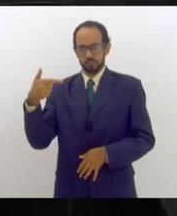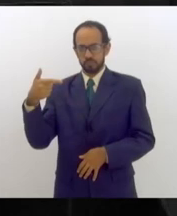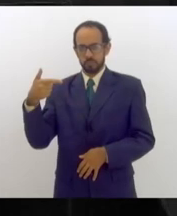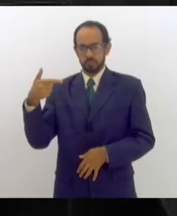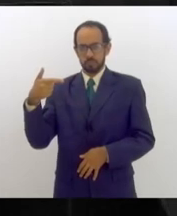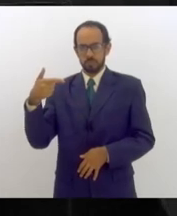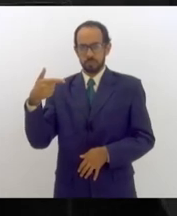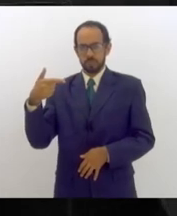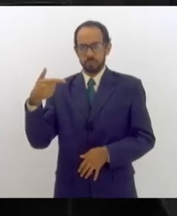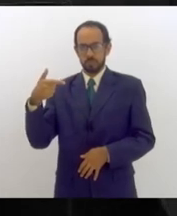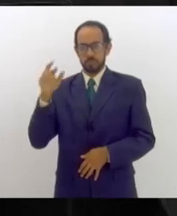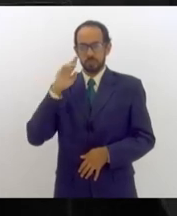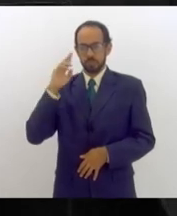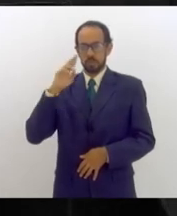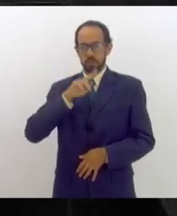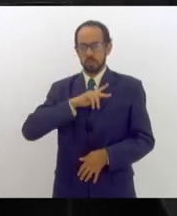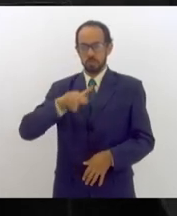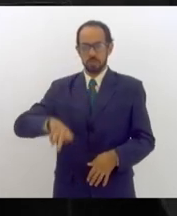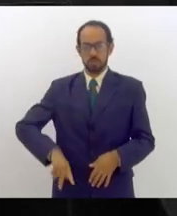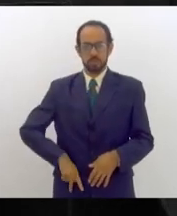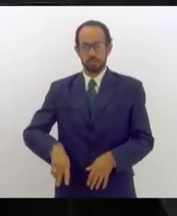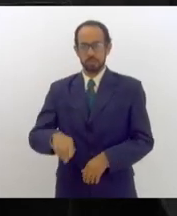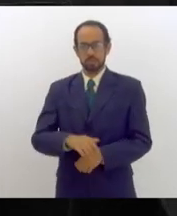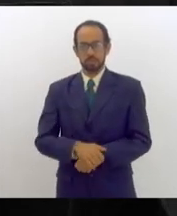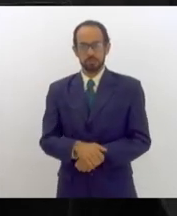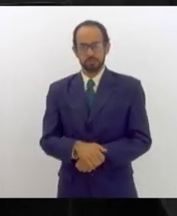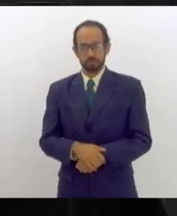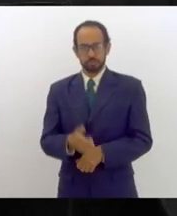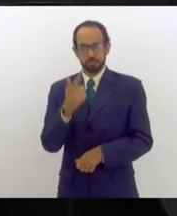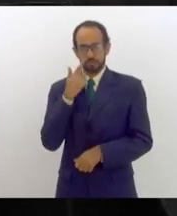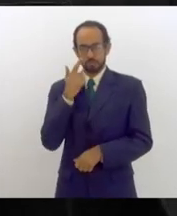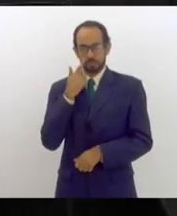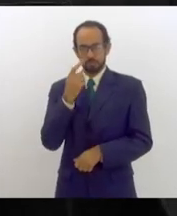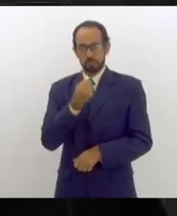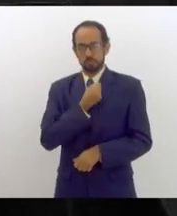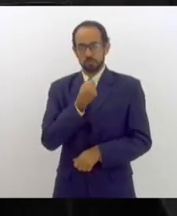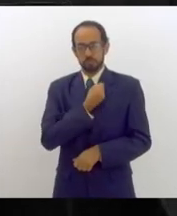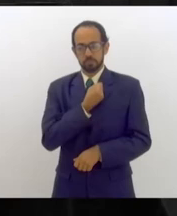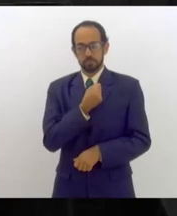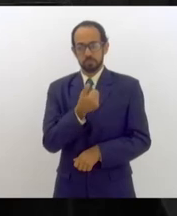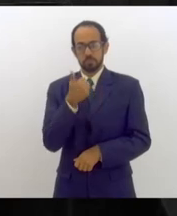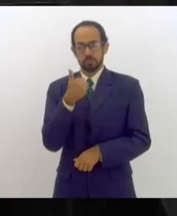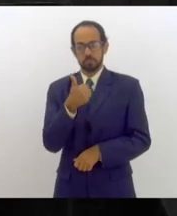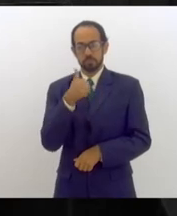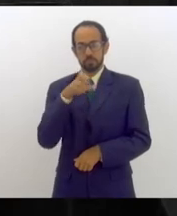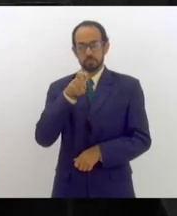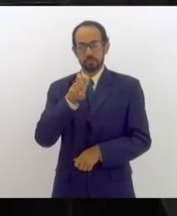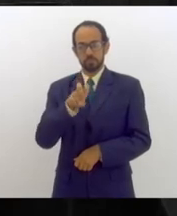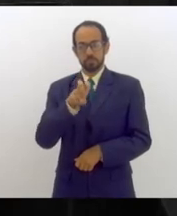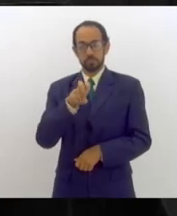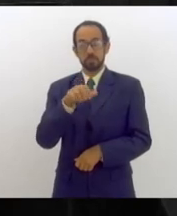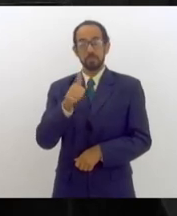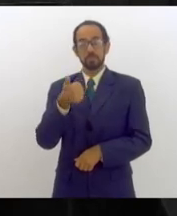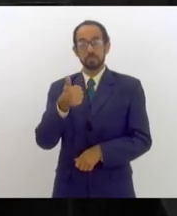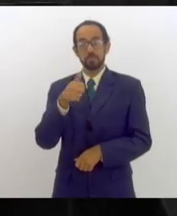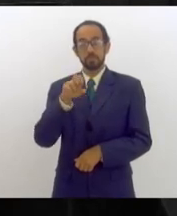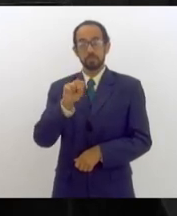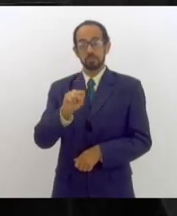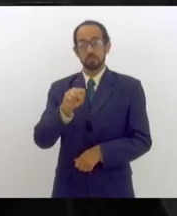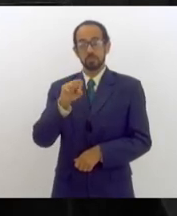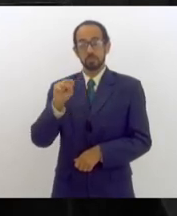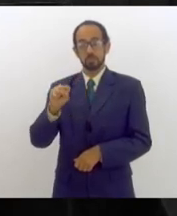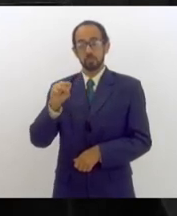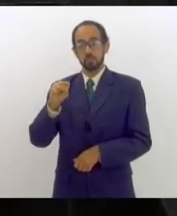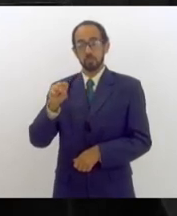a senhora presidente Olha o número 150 188